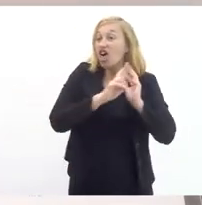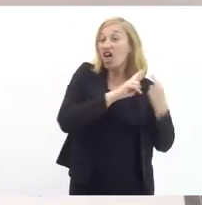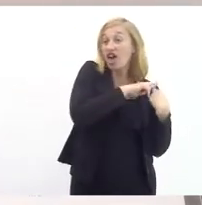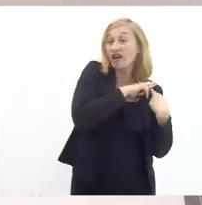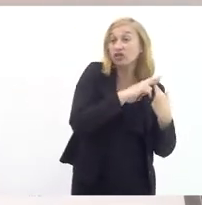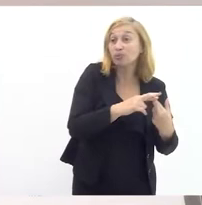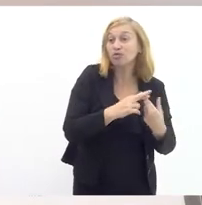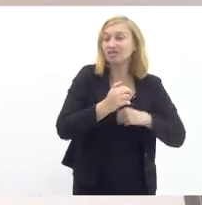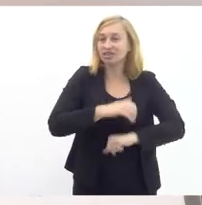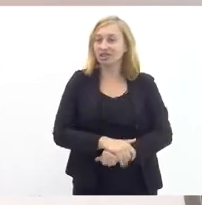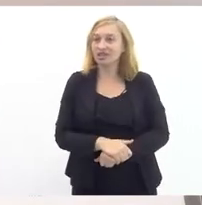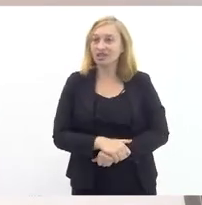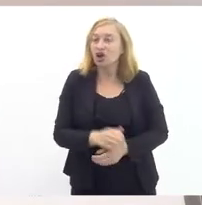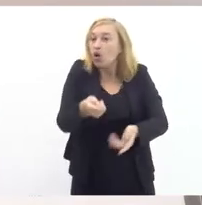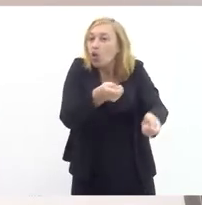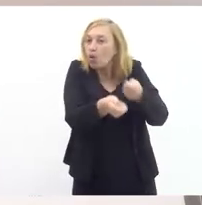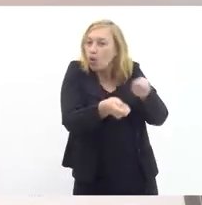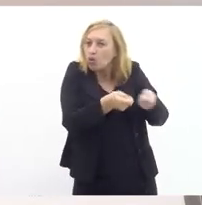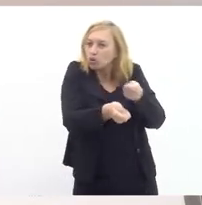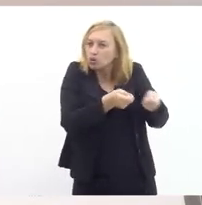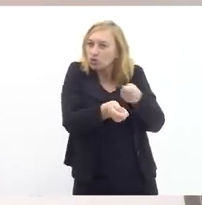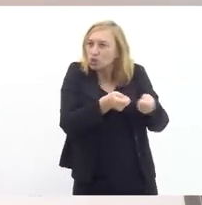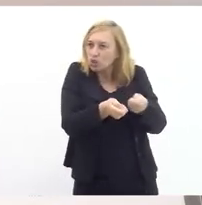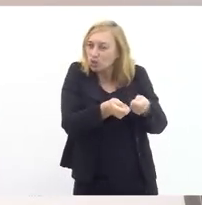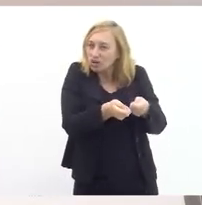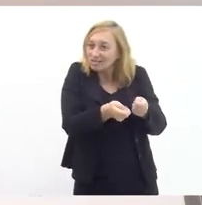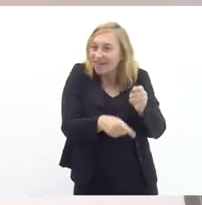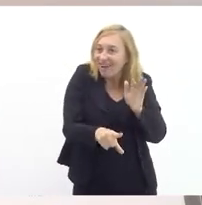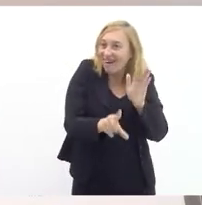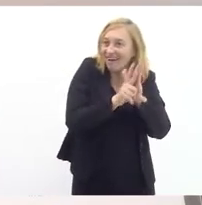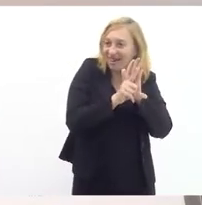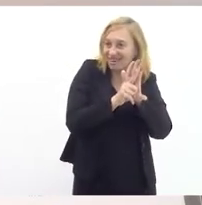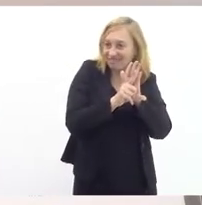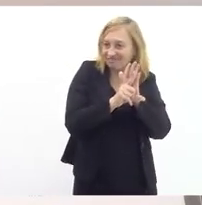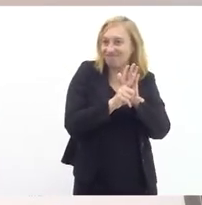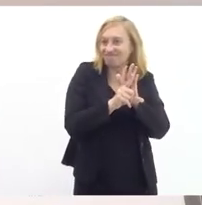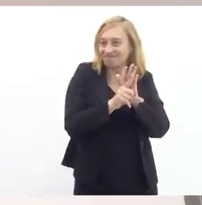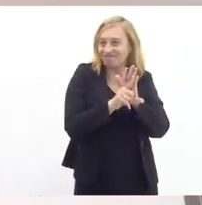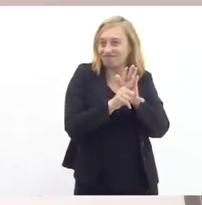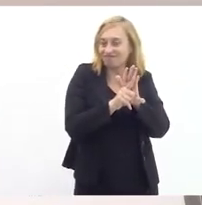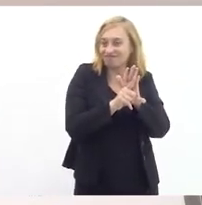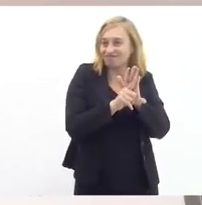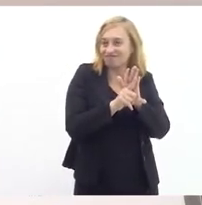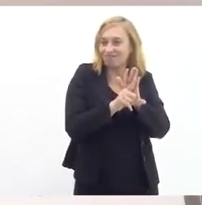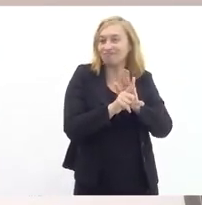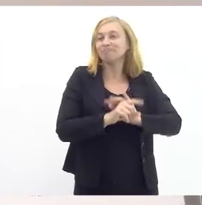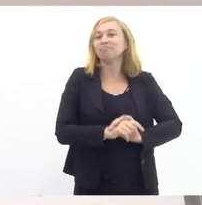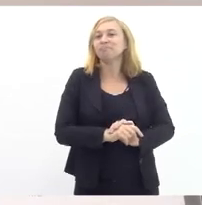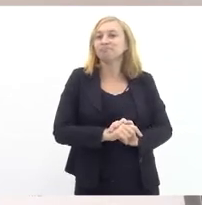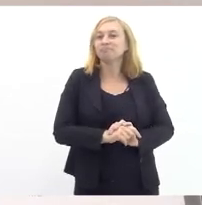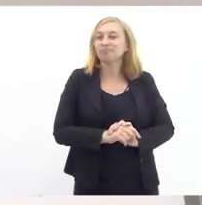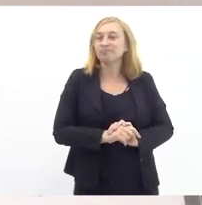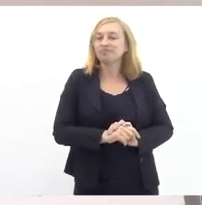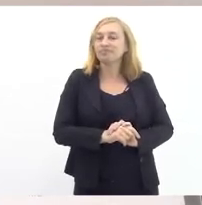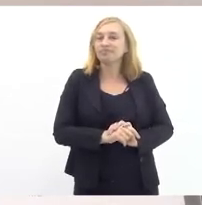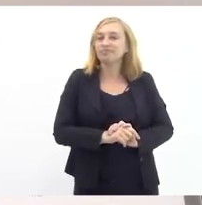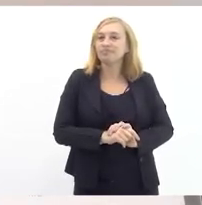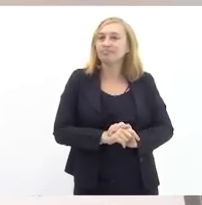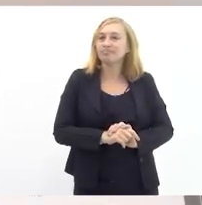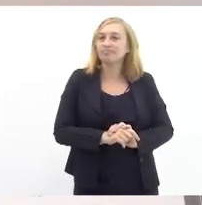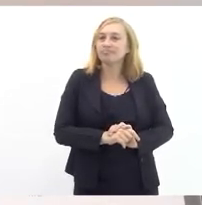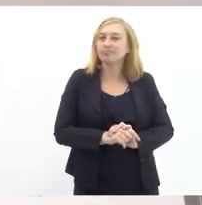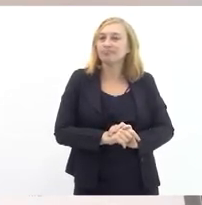responsável pelo controle da legalidade. Controle da legalidade. E há